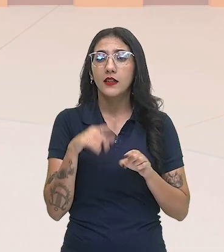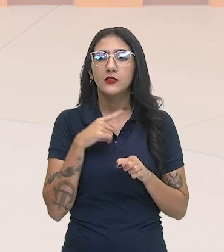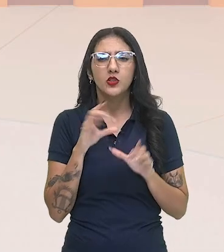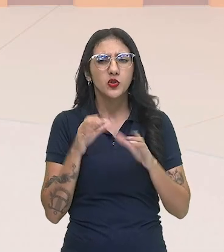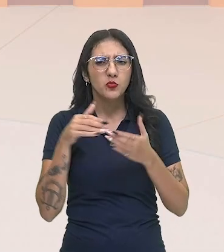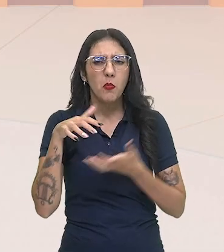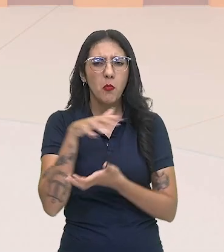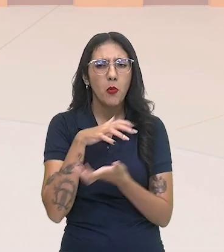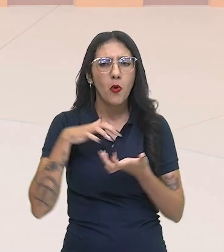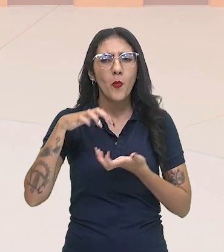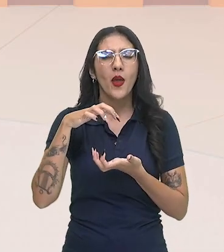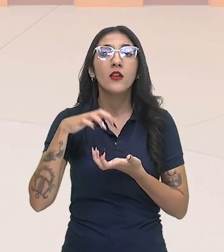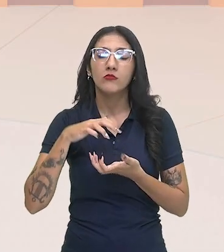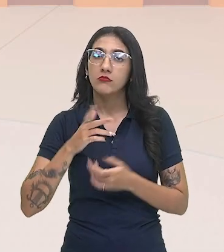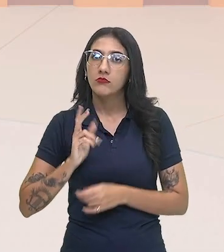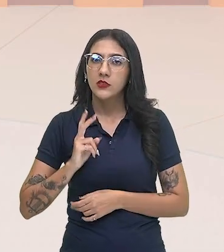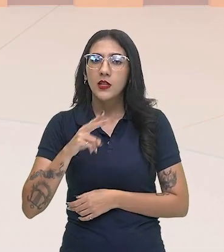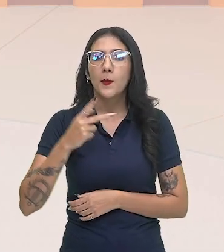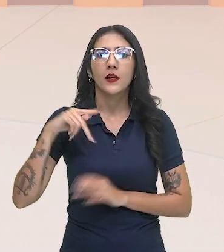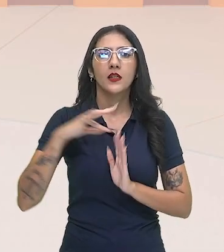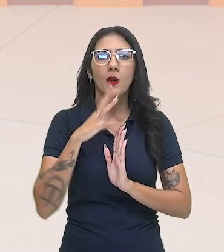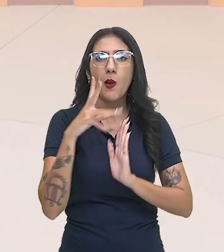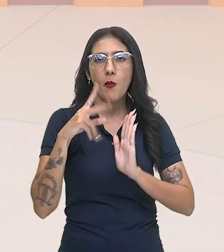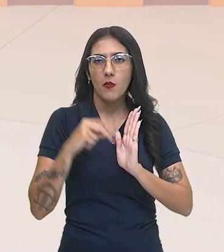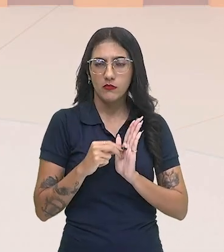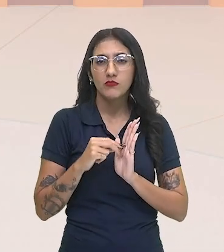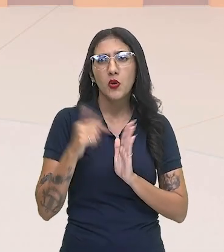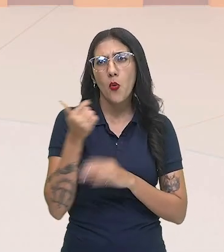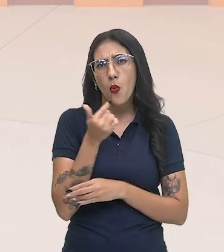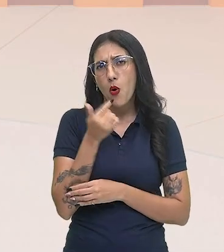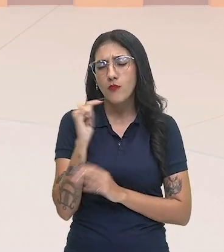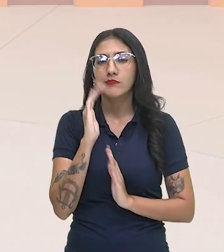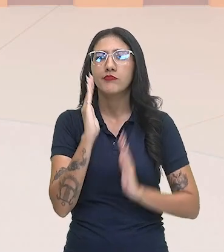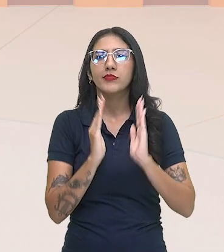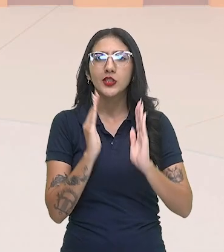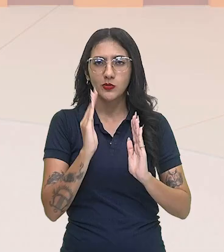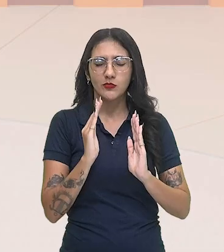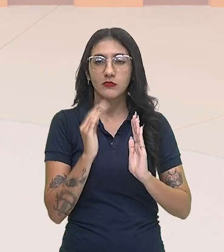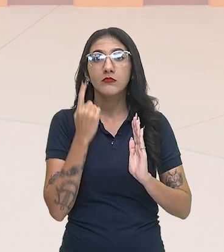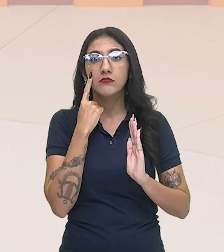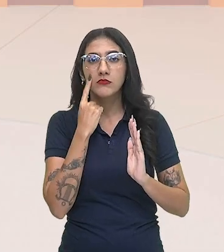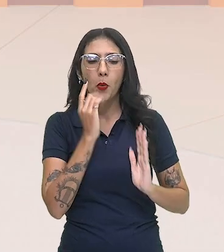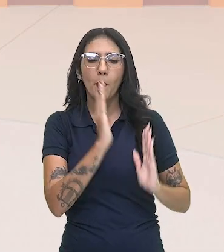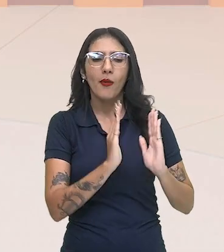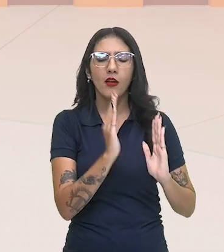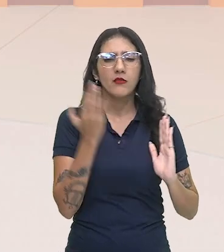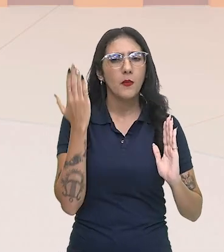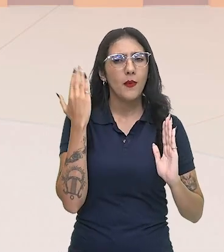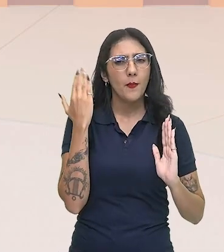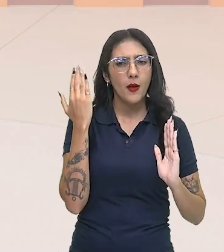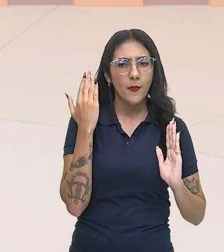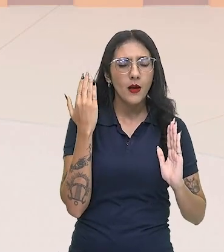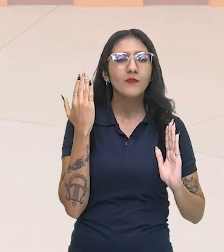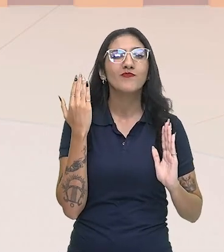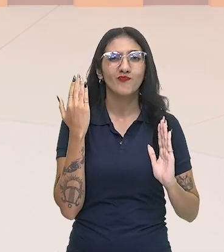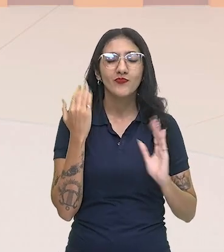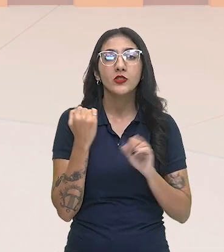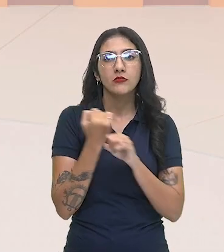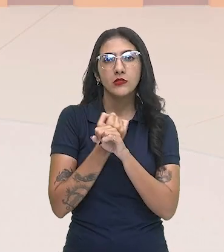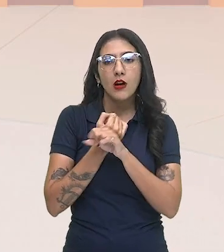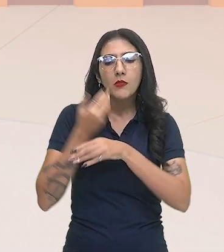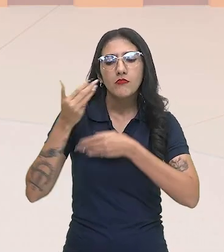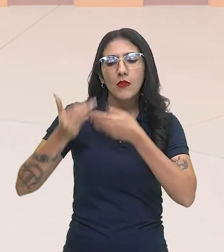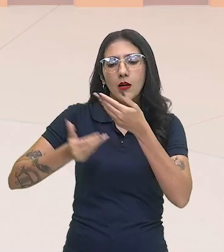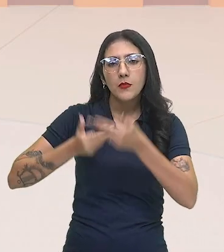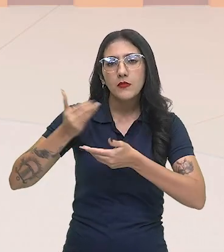na Amazônia durante outros períodos. Nós falamos primeiramente do período regencial, mas o tempo passou